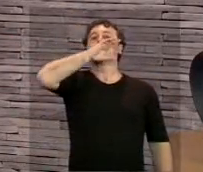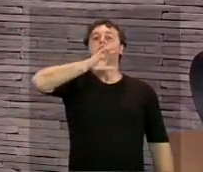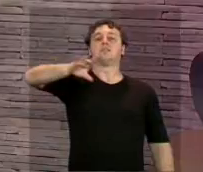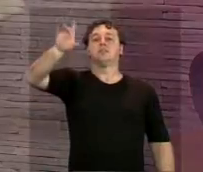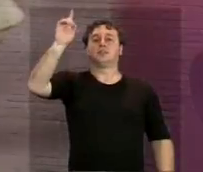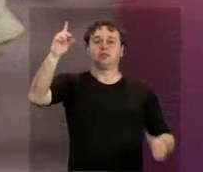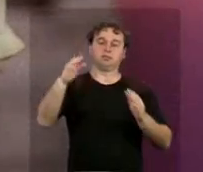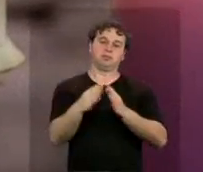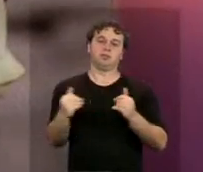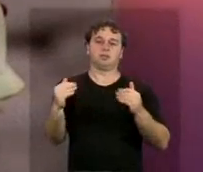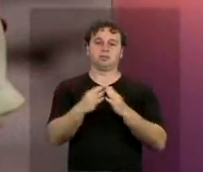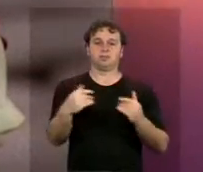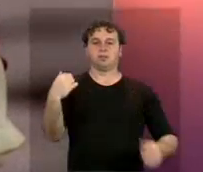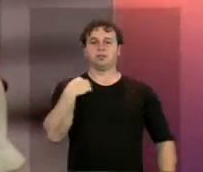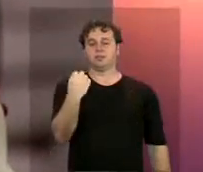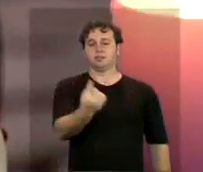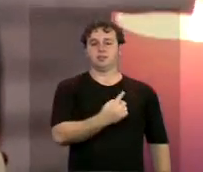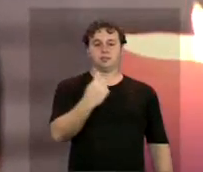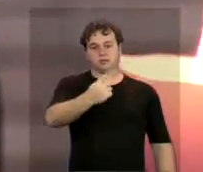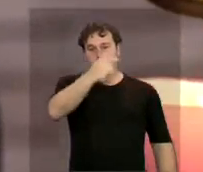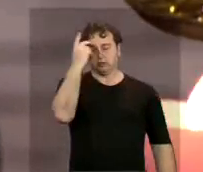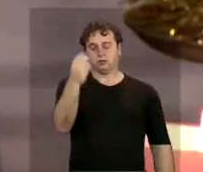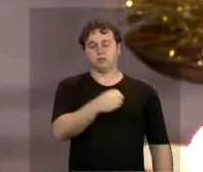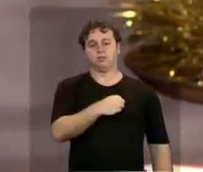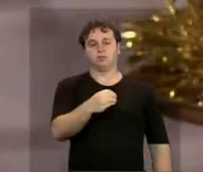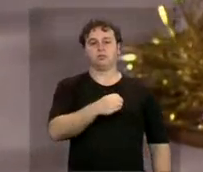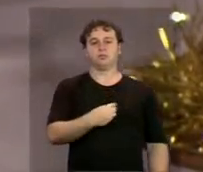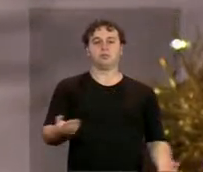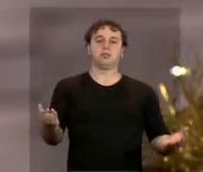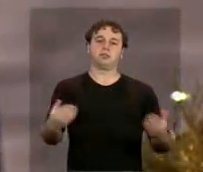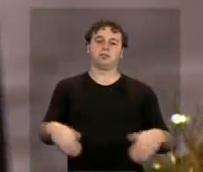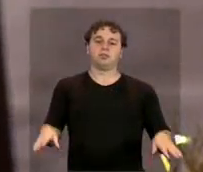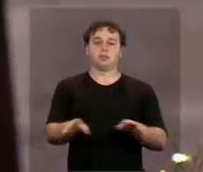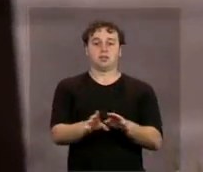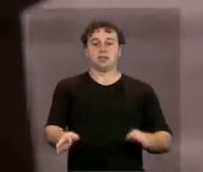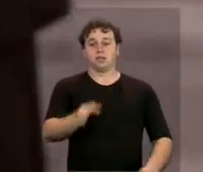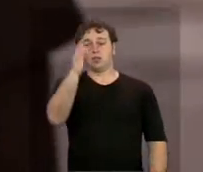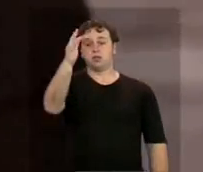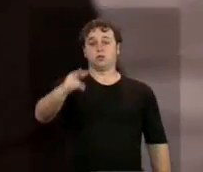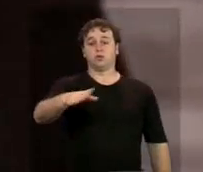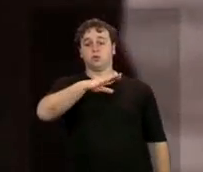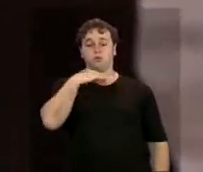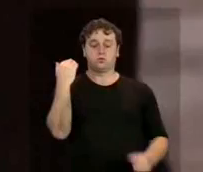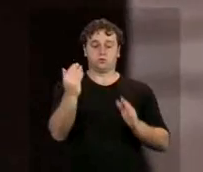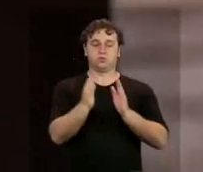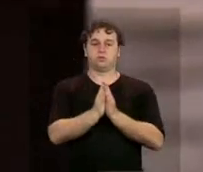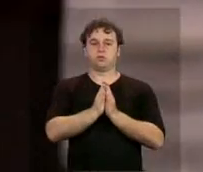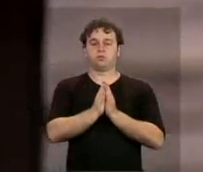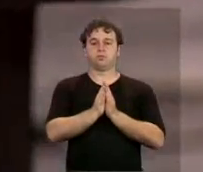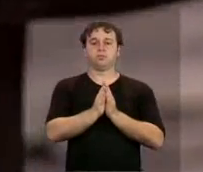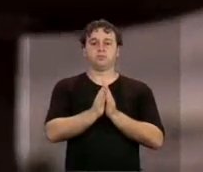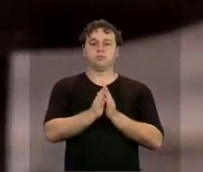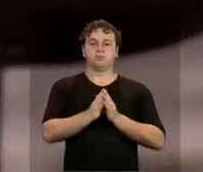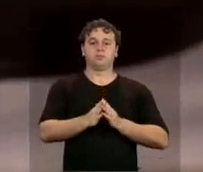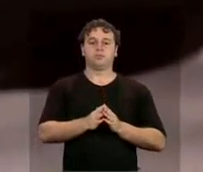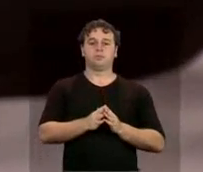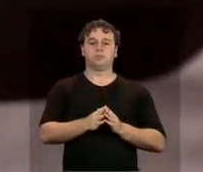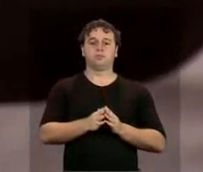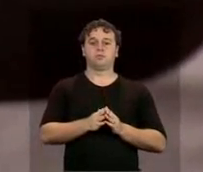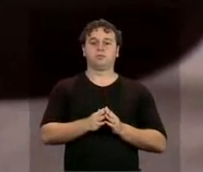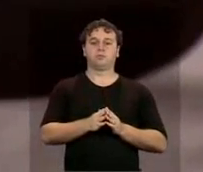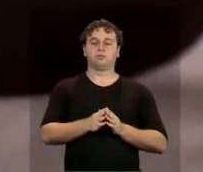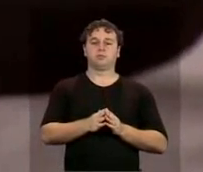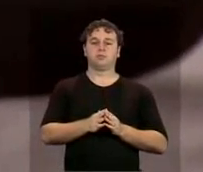Jesus. Santa Maria, Mãe de Deus, rogai por nós, pecadores, agora e na hora de nossa